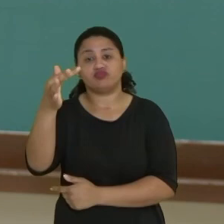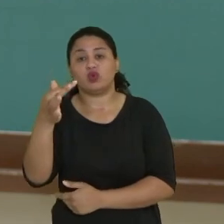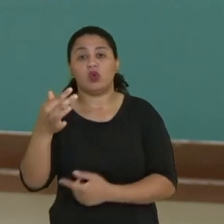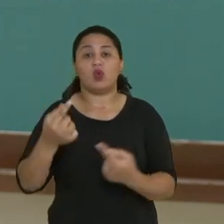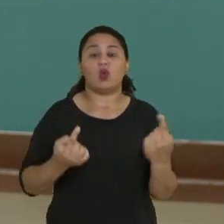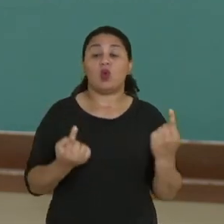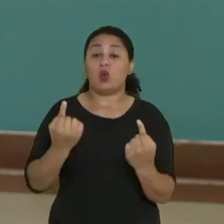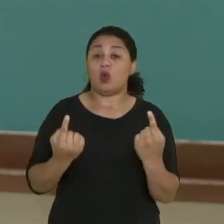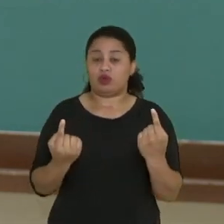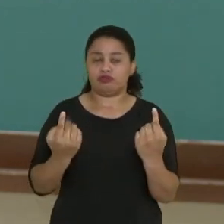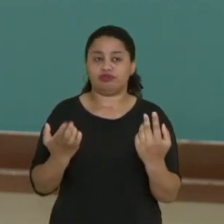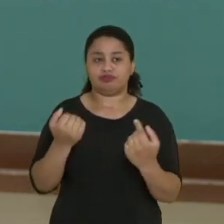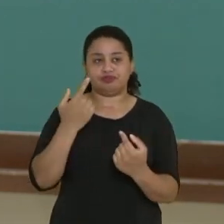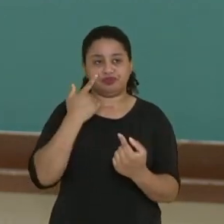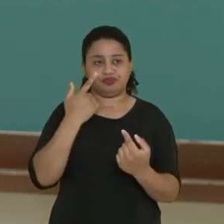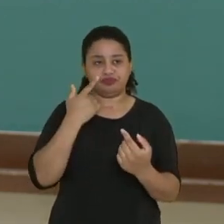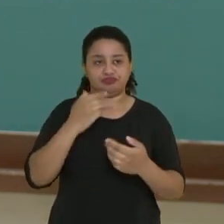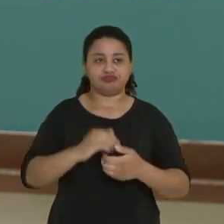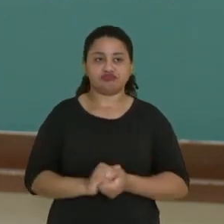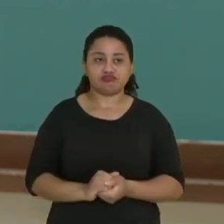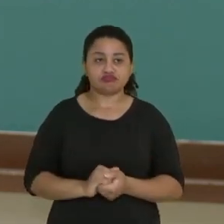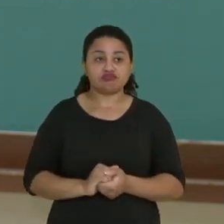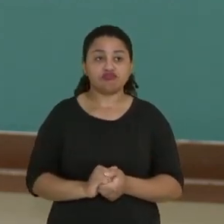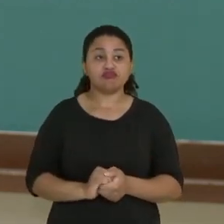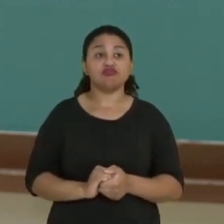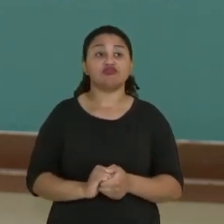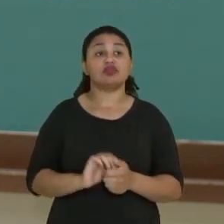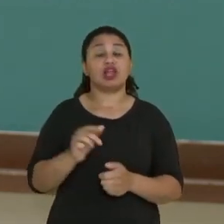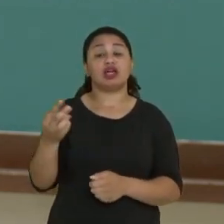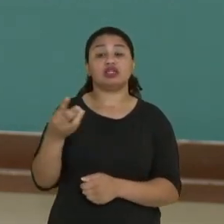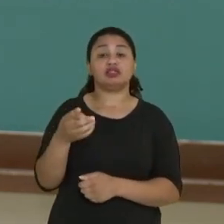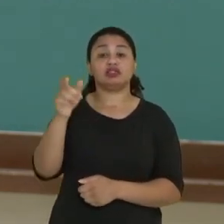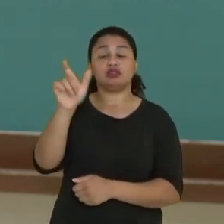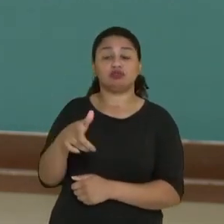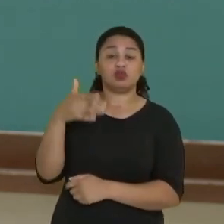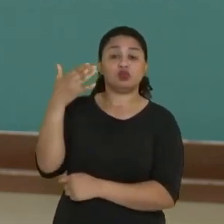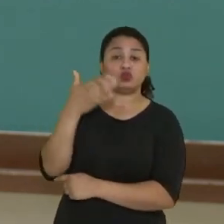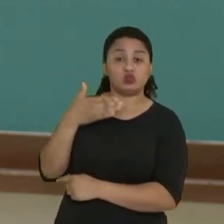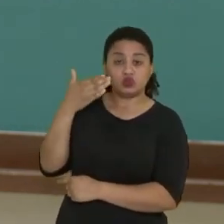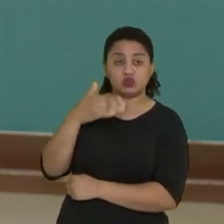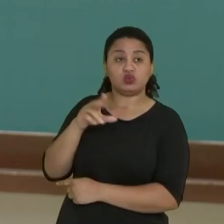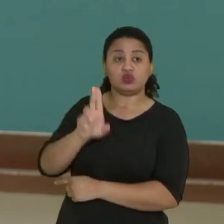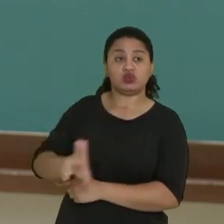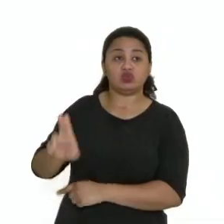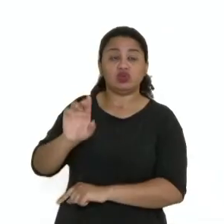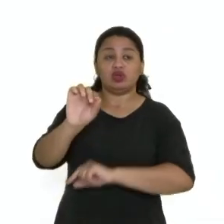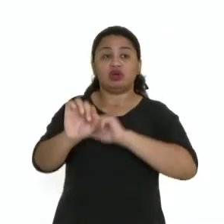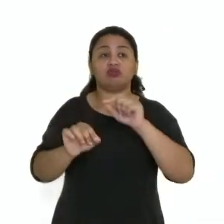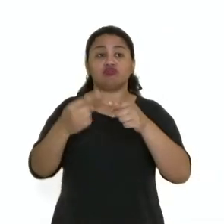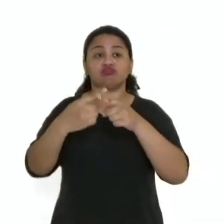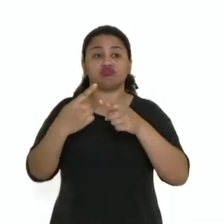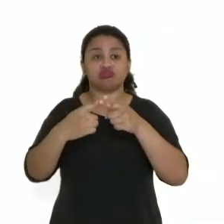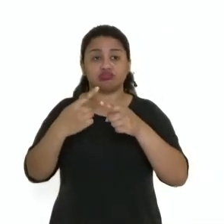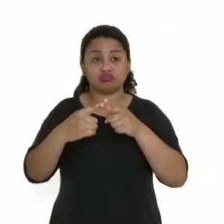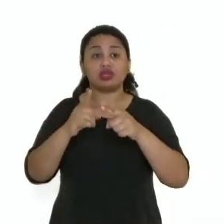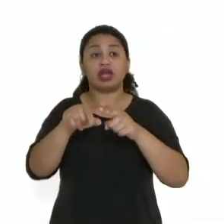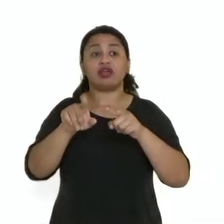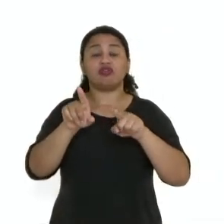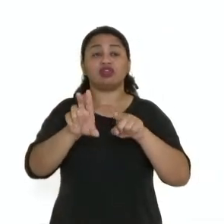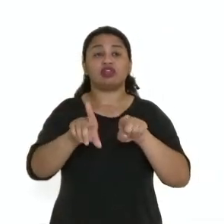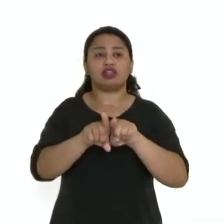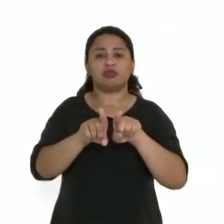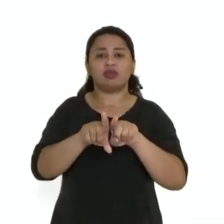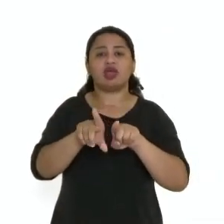vamos ver. Olha lá, a terceira pessoa do discurso foi utilizada, né? E o